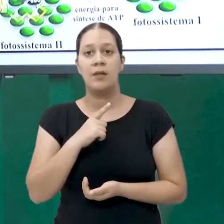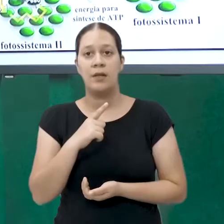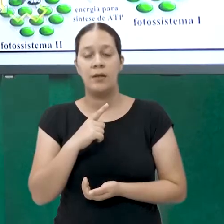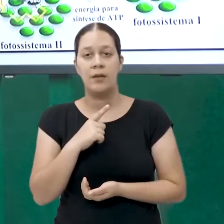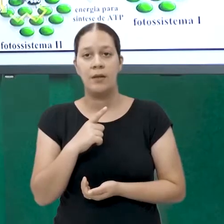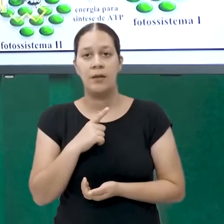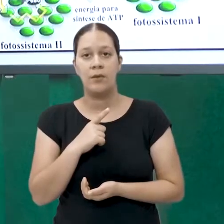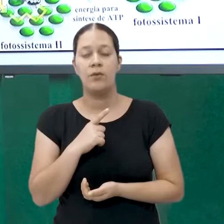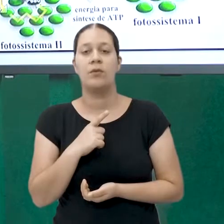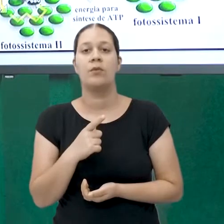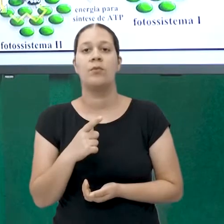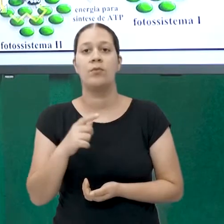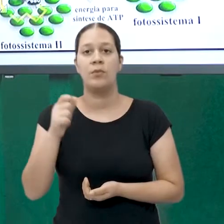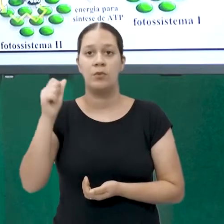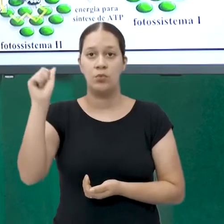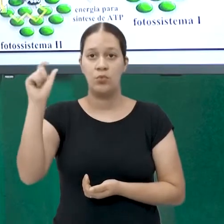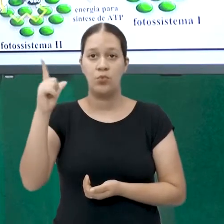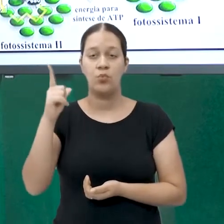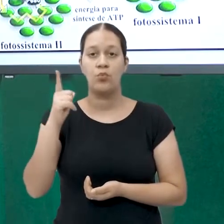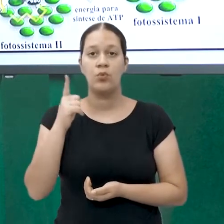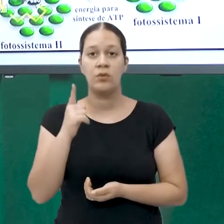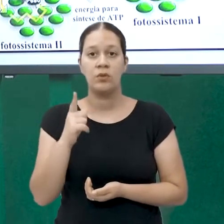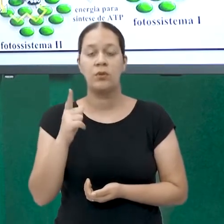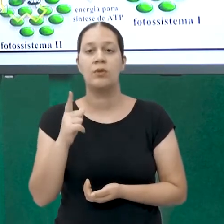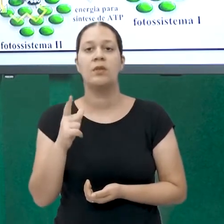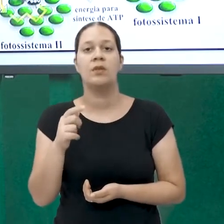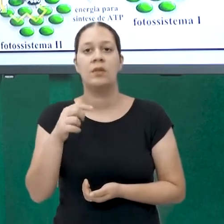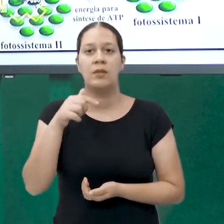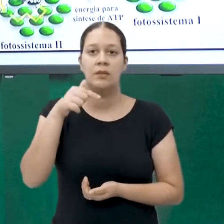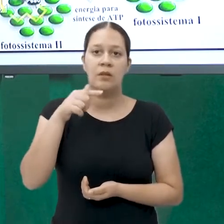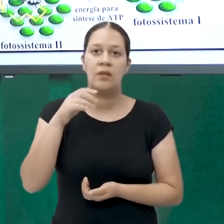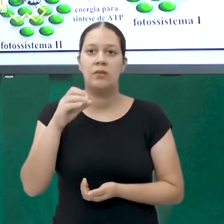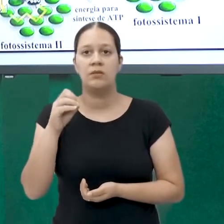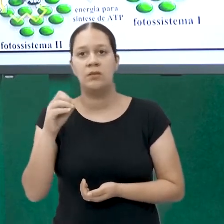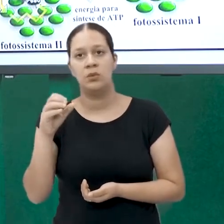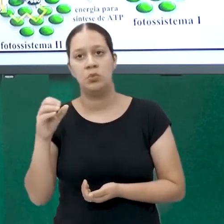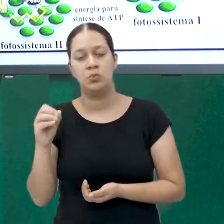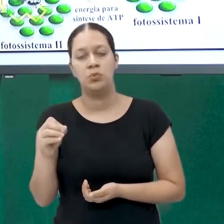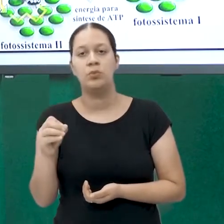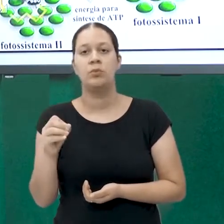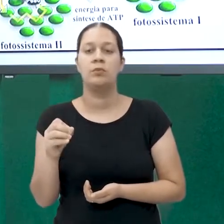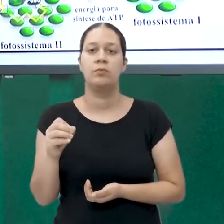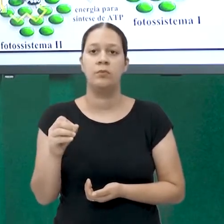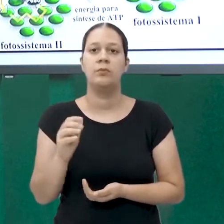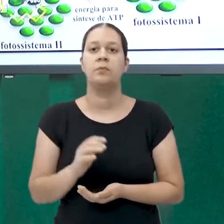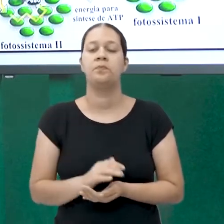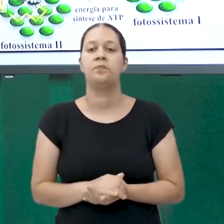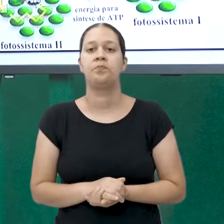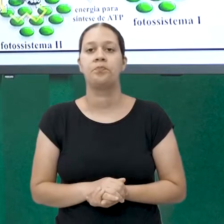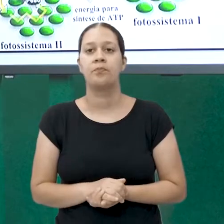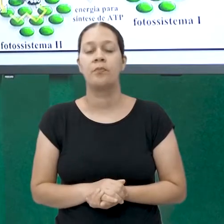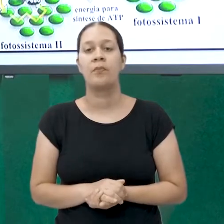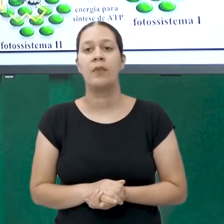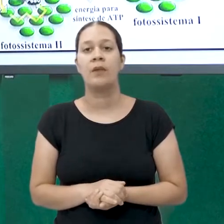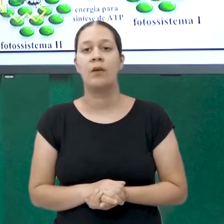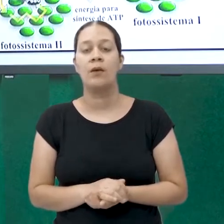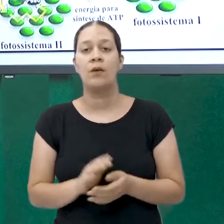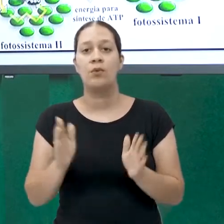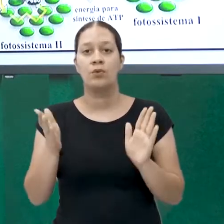Ele funciona, ele é ativado quando ele recebe luz no comprimento de 700 ou cerca de